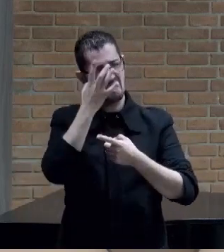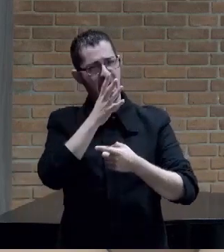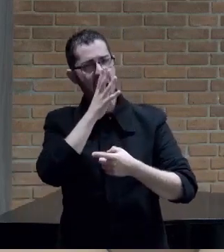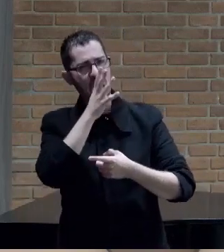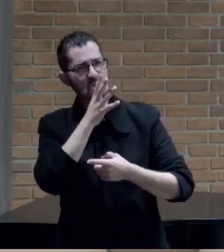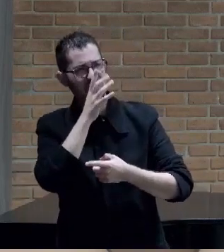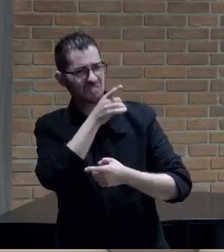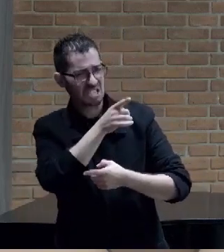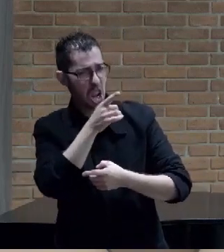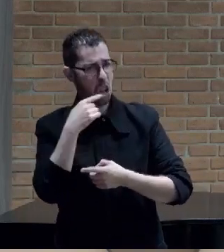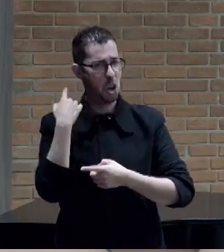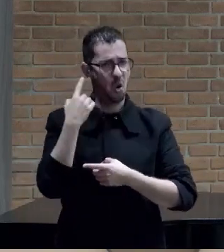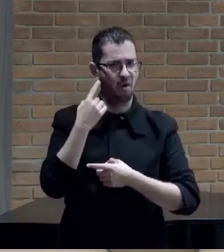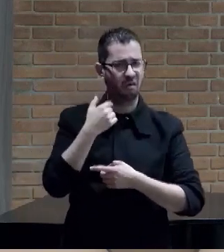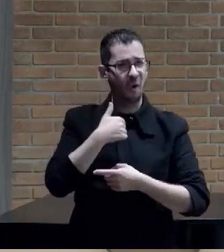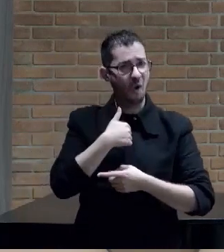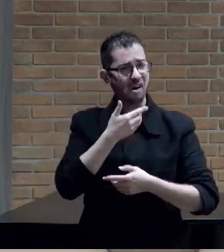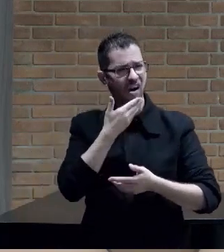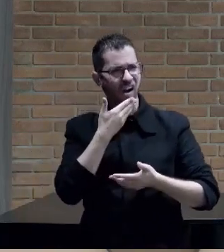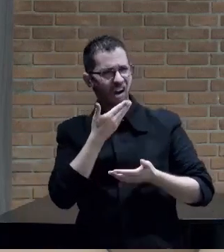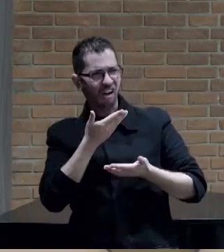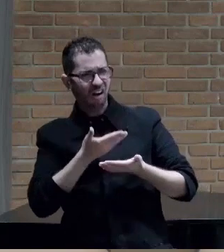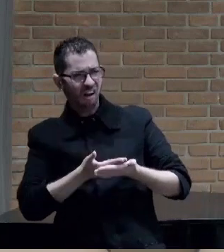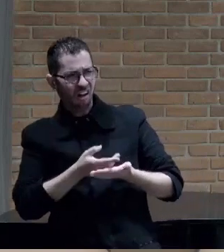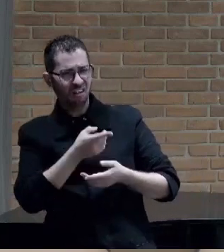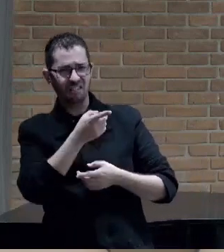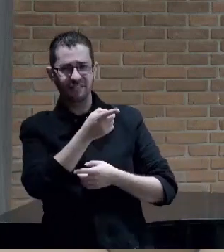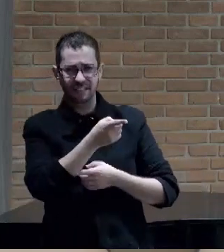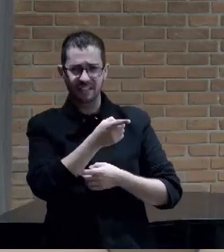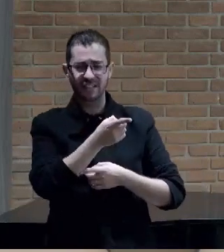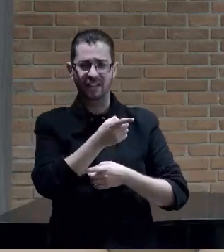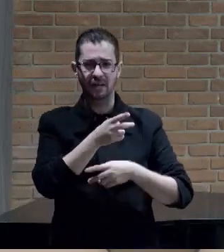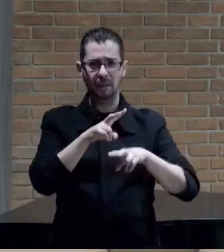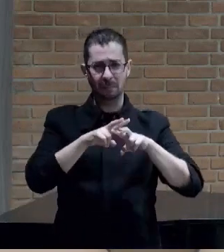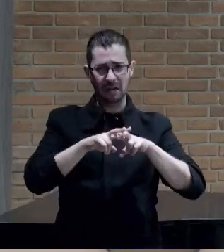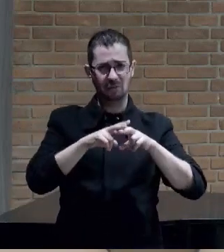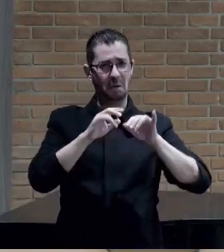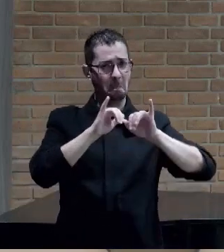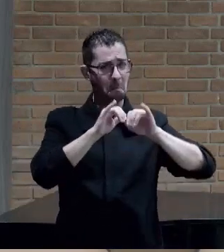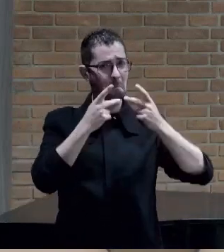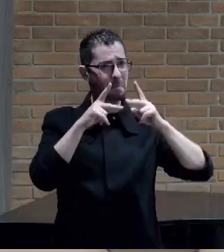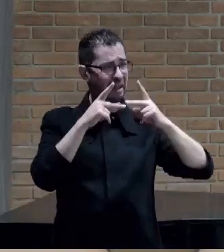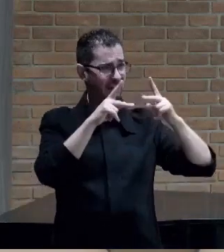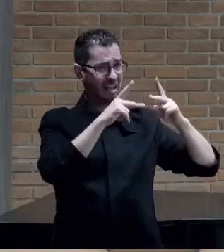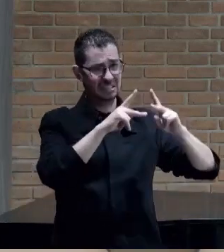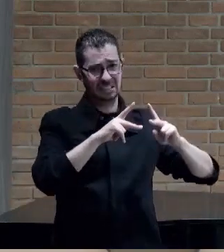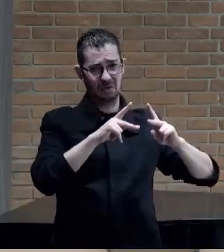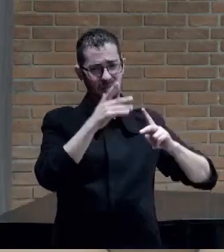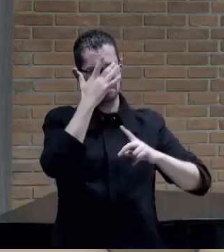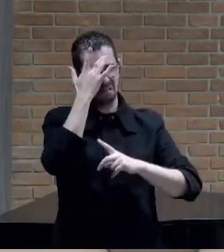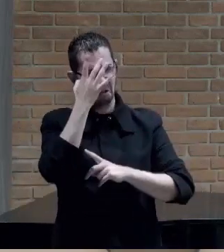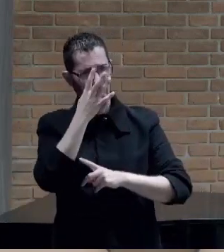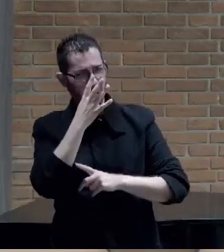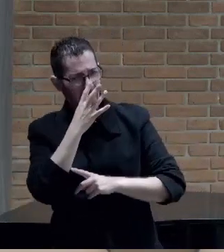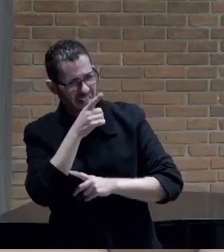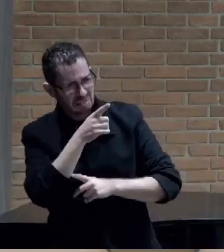estão escandalizados com você por conta daquilo que você prega, ou daquilo que você